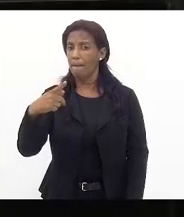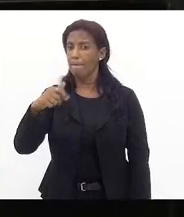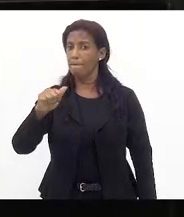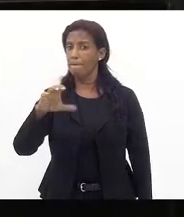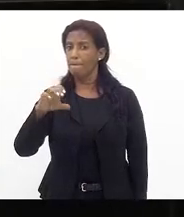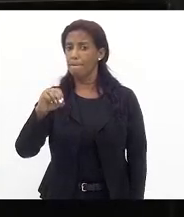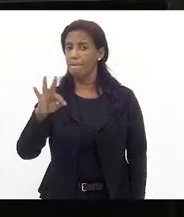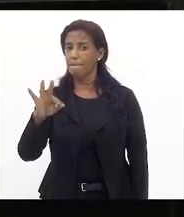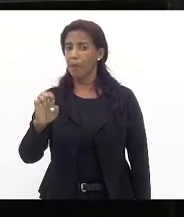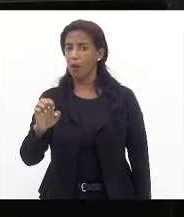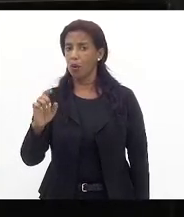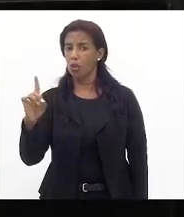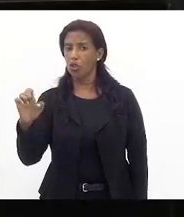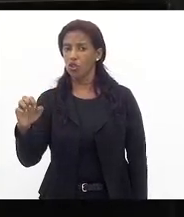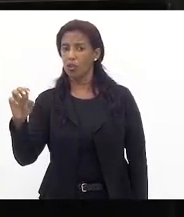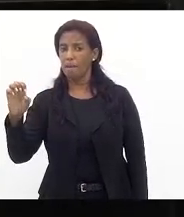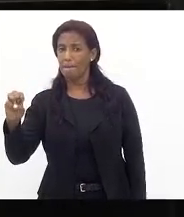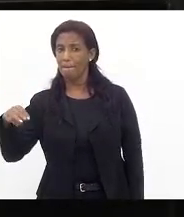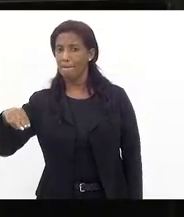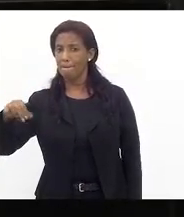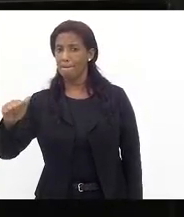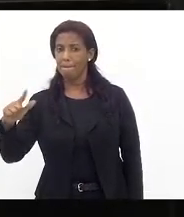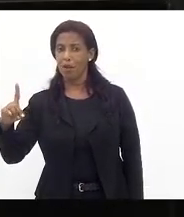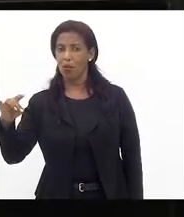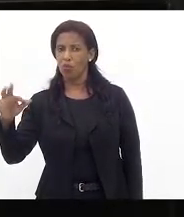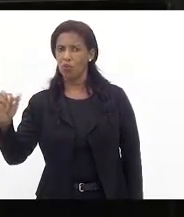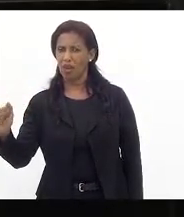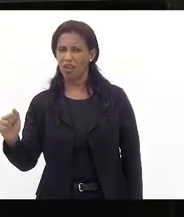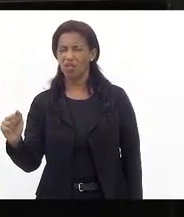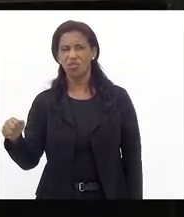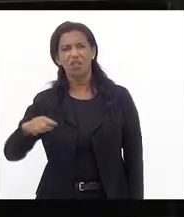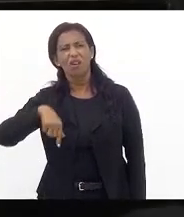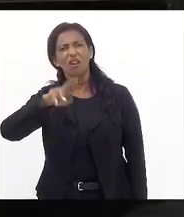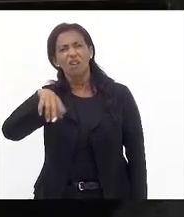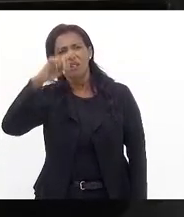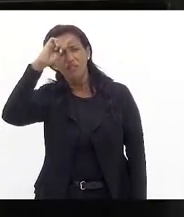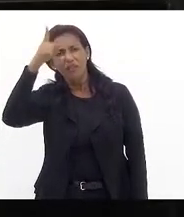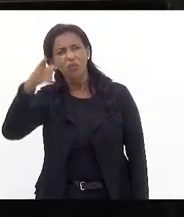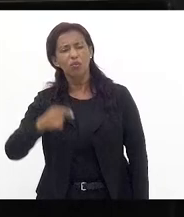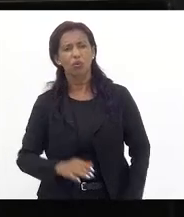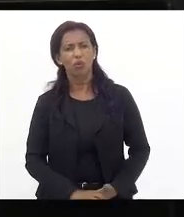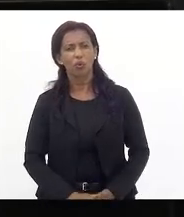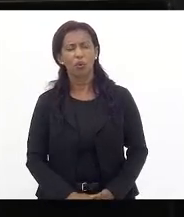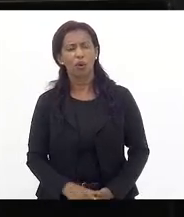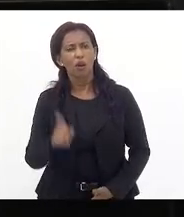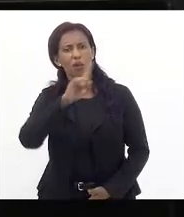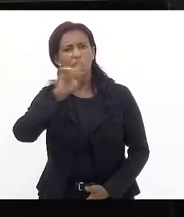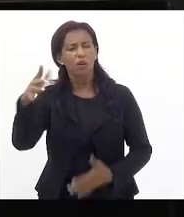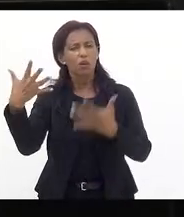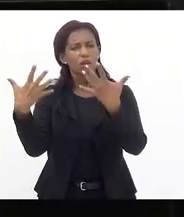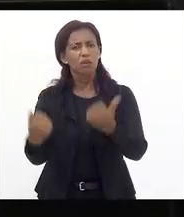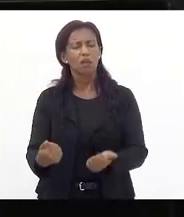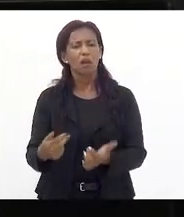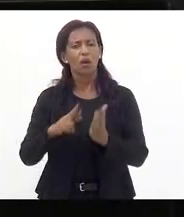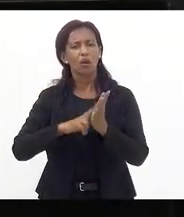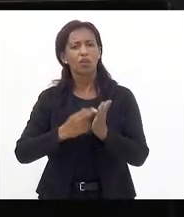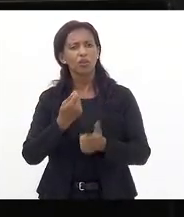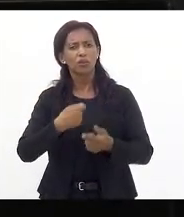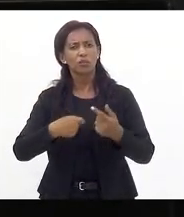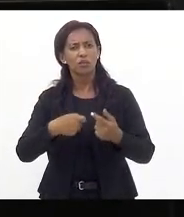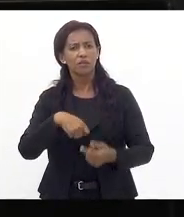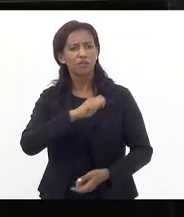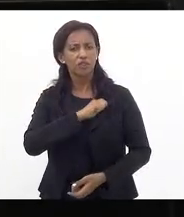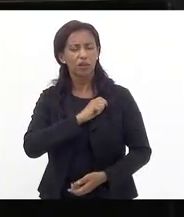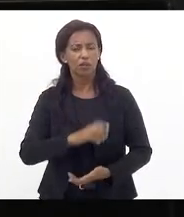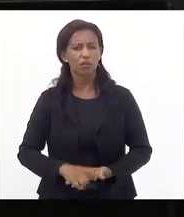o acompanho, eu quero refutar essa invencionice de não adesão ao regime de recuperação